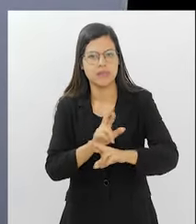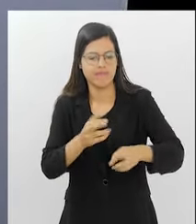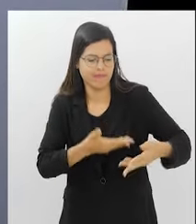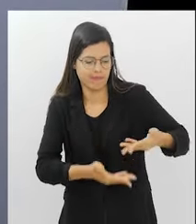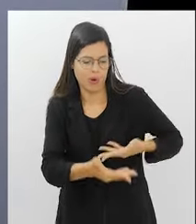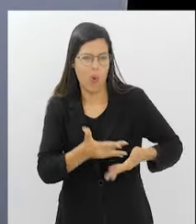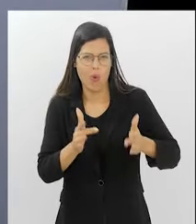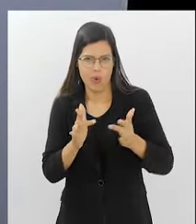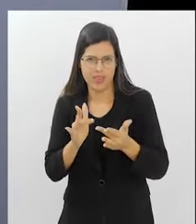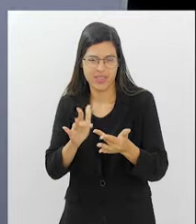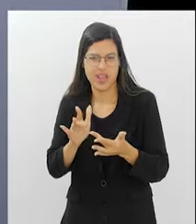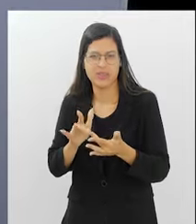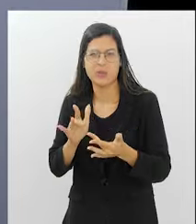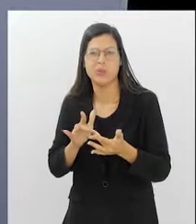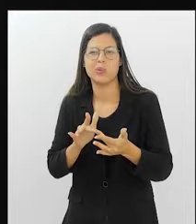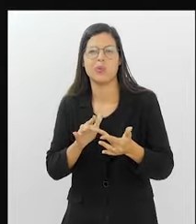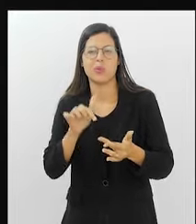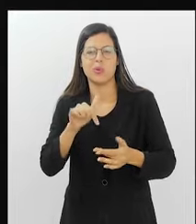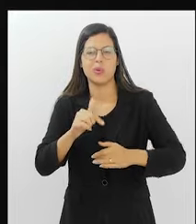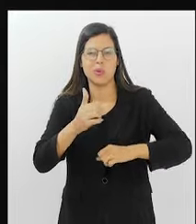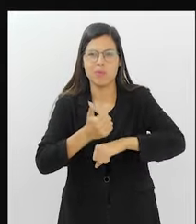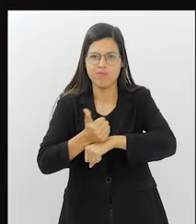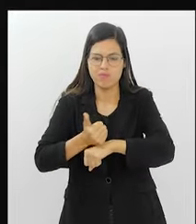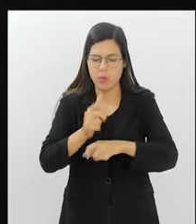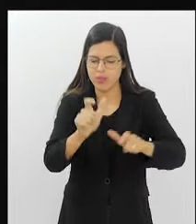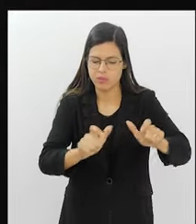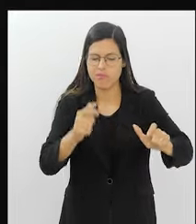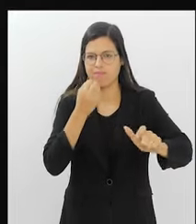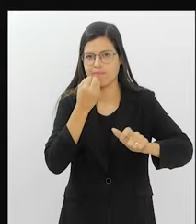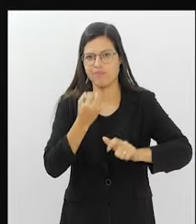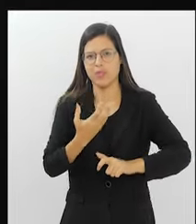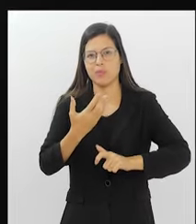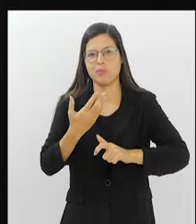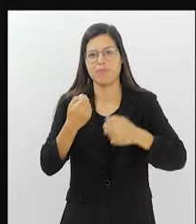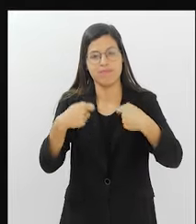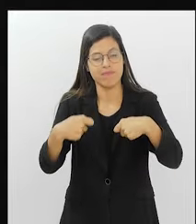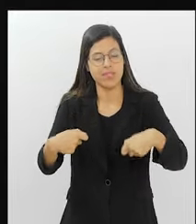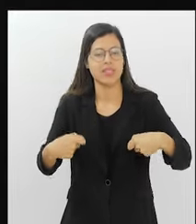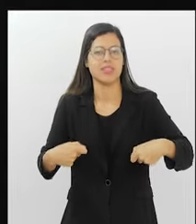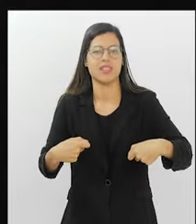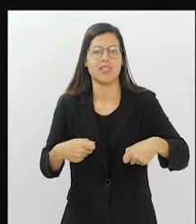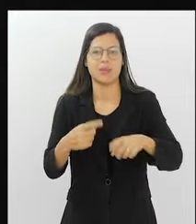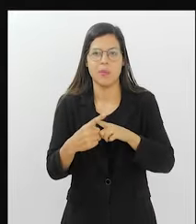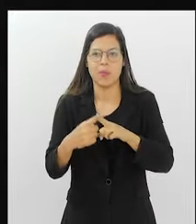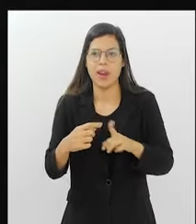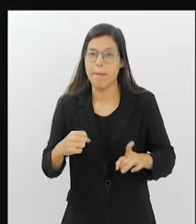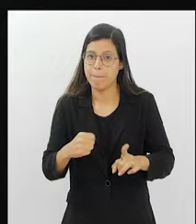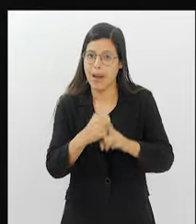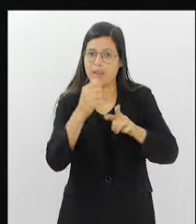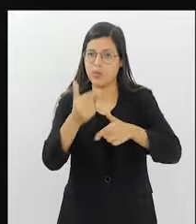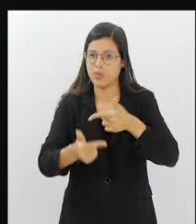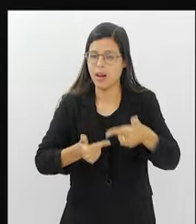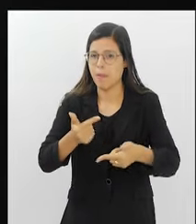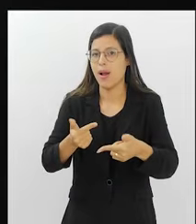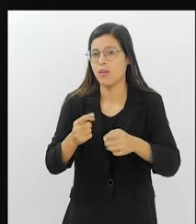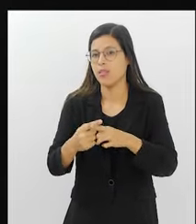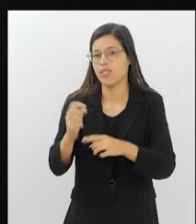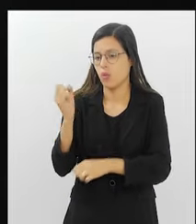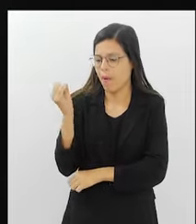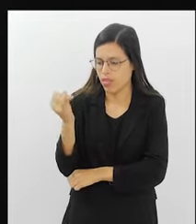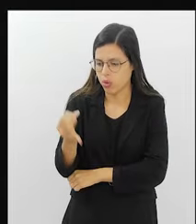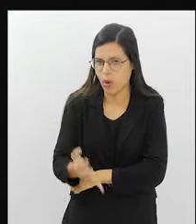com os funcionários daquela escola tem que ser muito legal tem que ser boa porque isso implica no trabalho porque a gente fica na